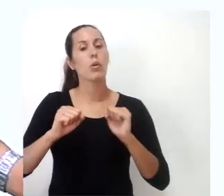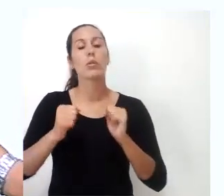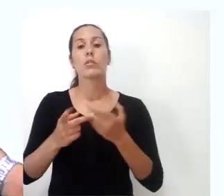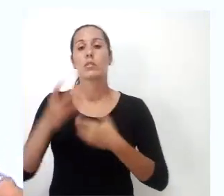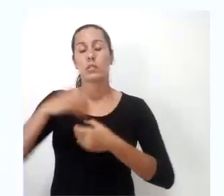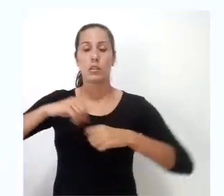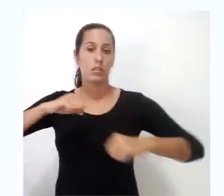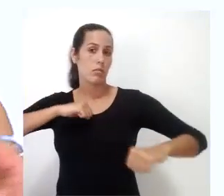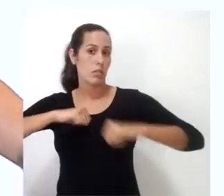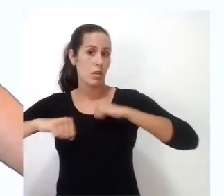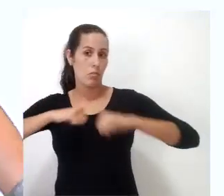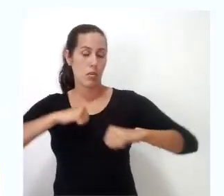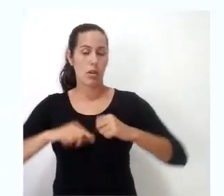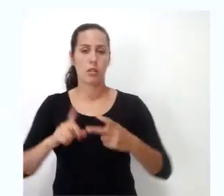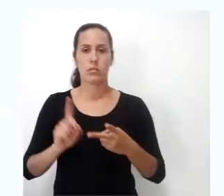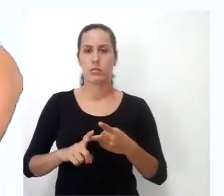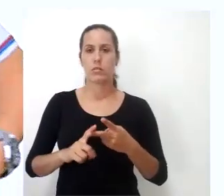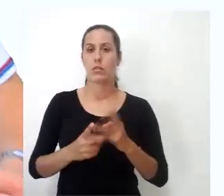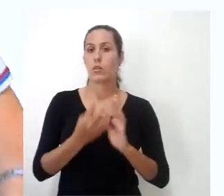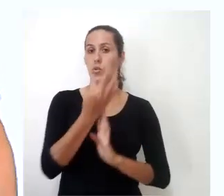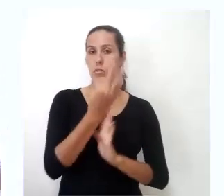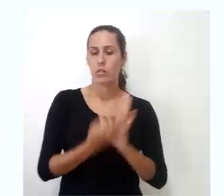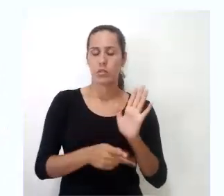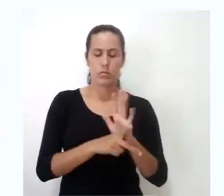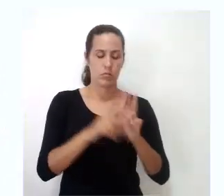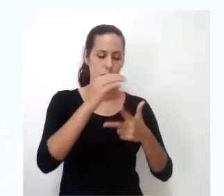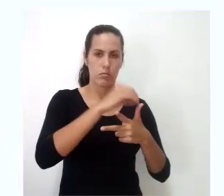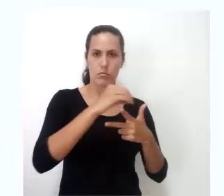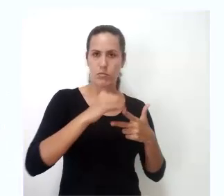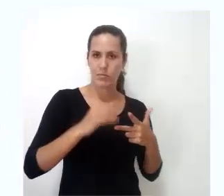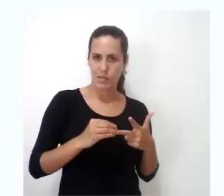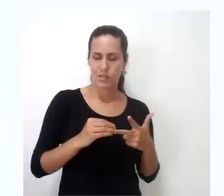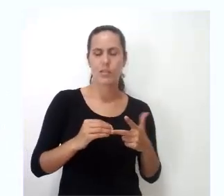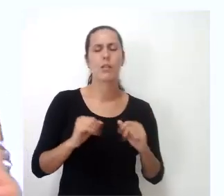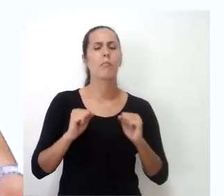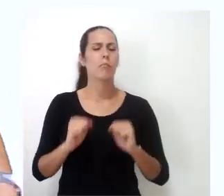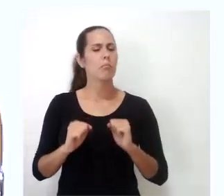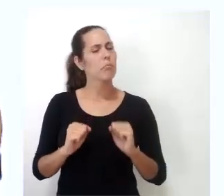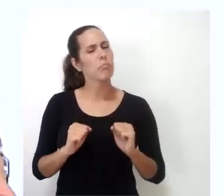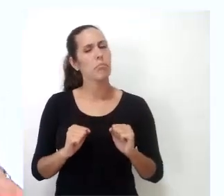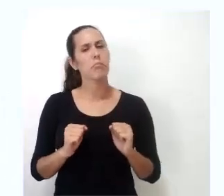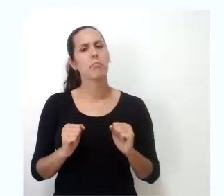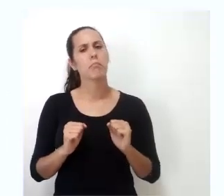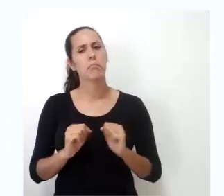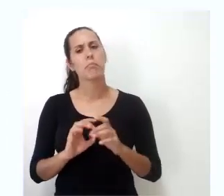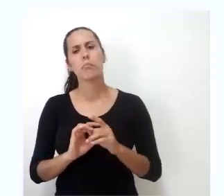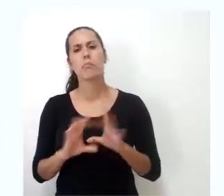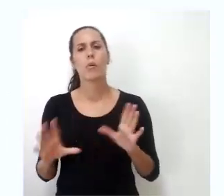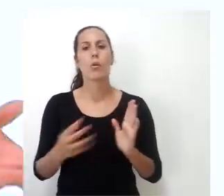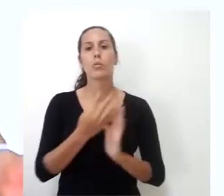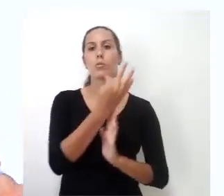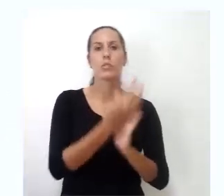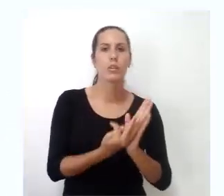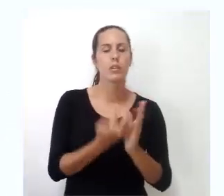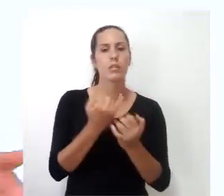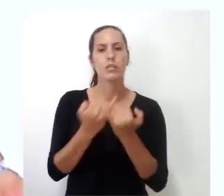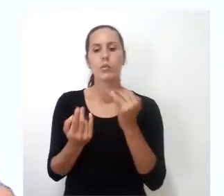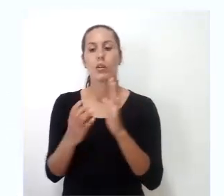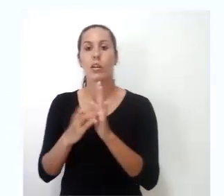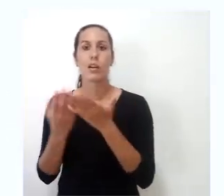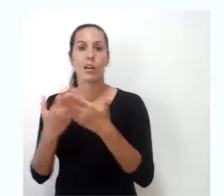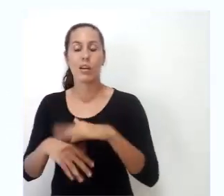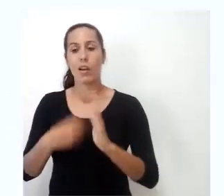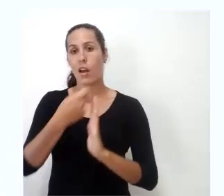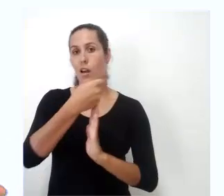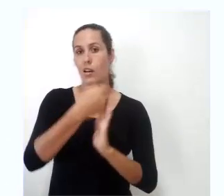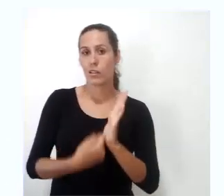caso, trabalhar o debate, o texto do vestibular, discorrer sobre uma ideia, esse texto de vestibular e de